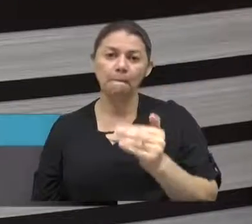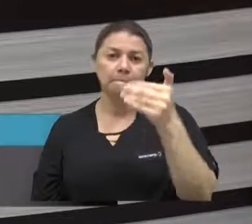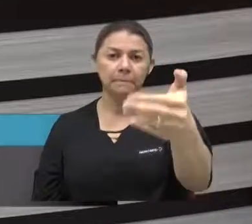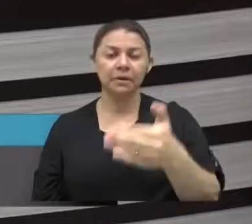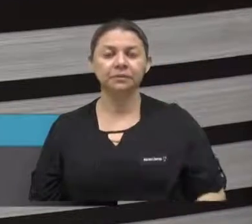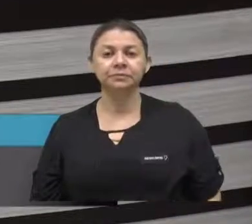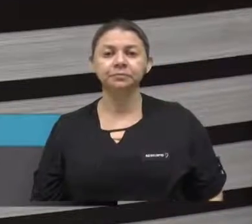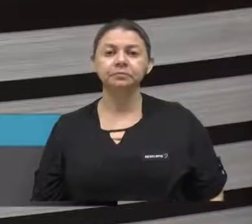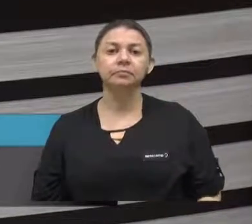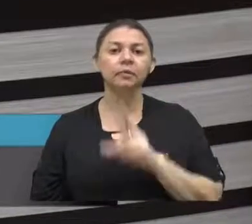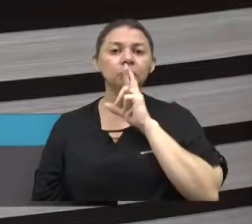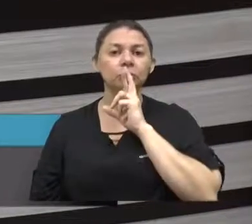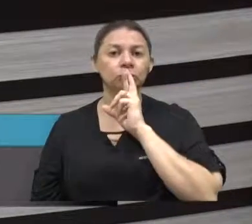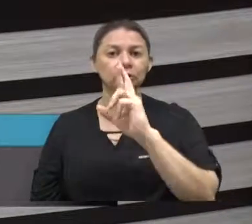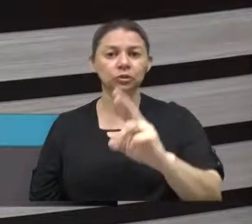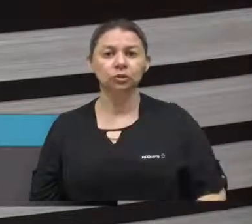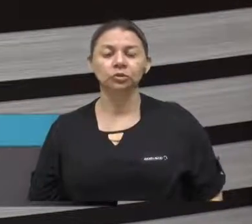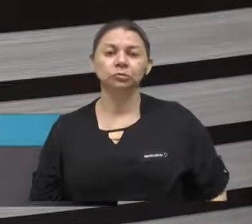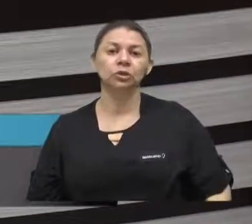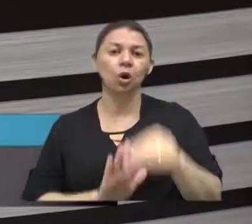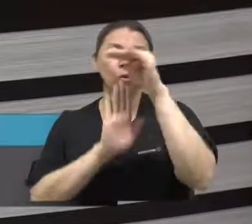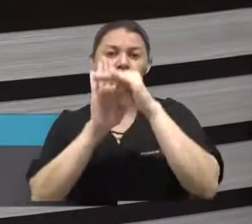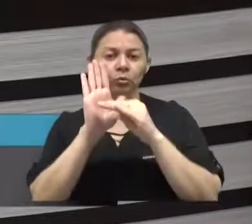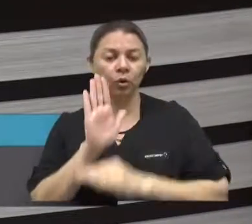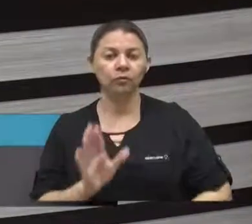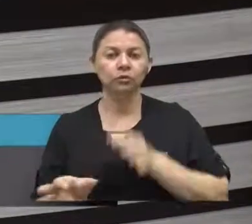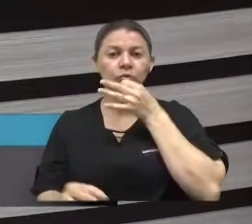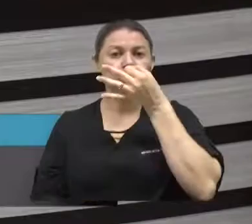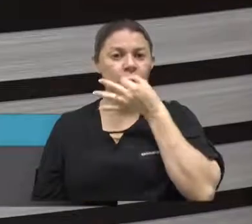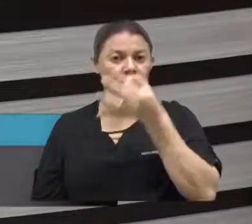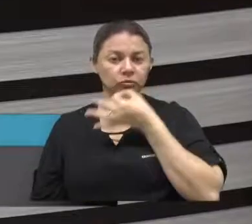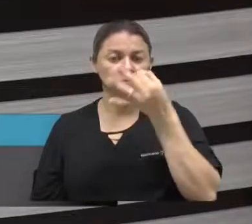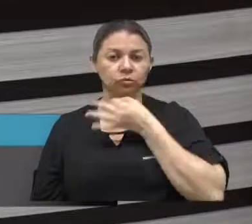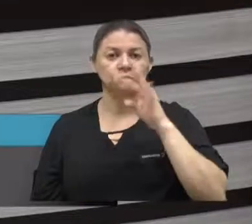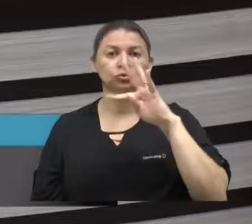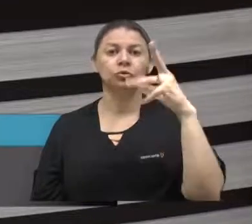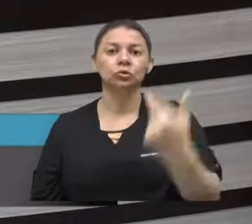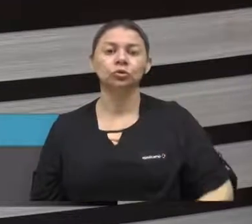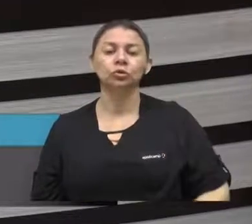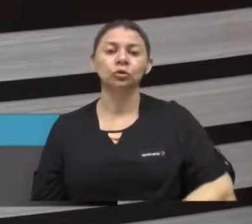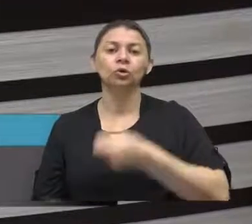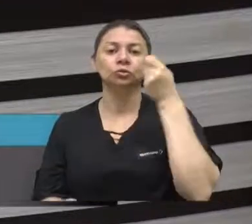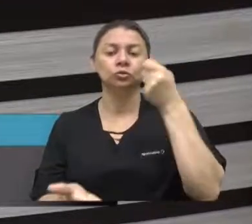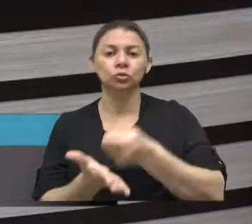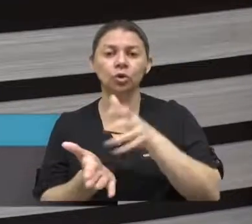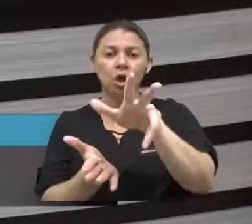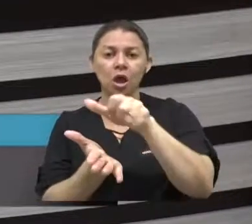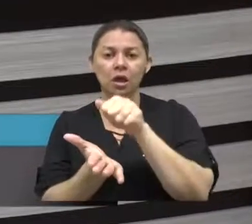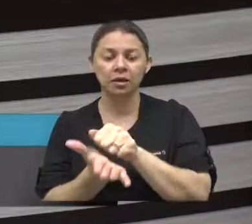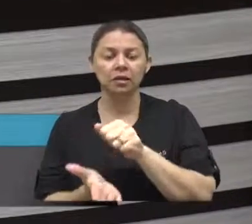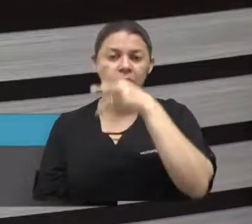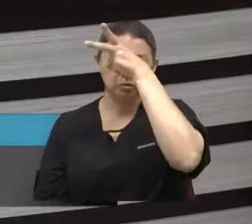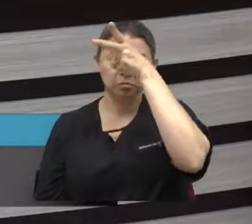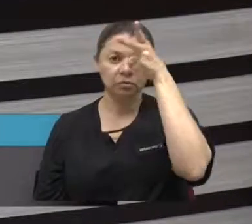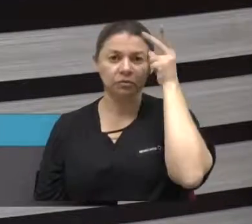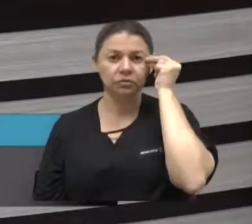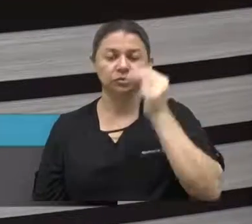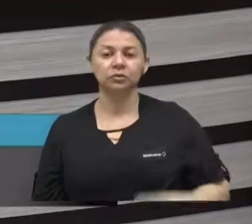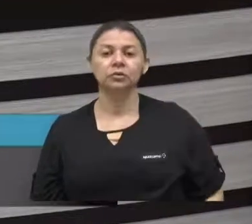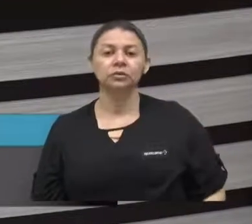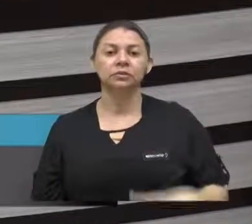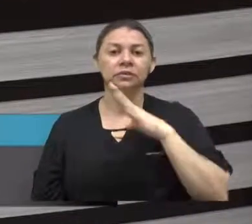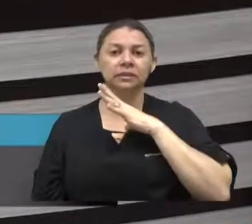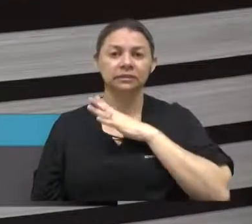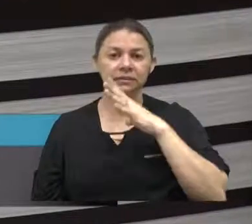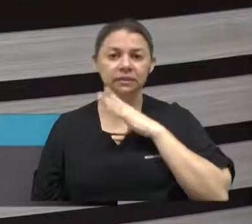os ofícios abaixo descritos, em virtude dos assuntos constantes dos requerimentos protocolados nessa Prefeitura Municipal, merecerem uma